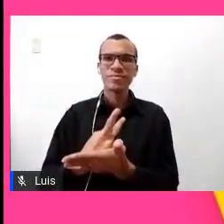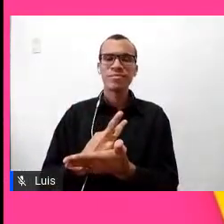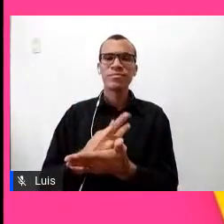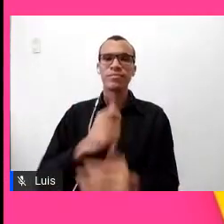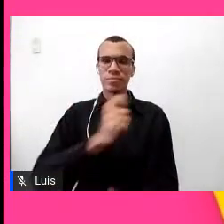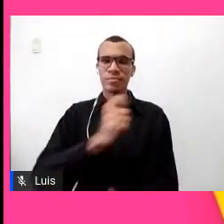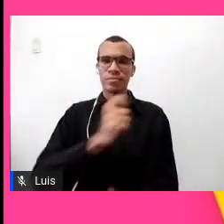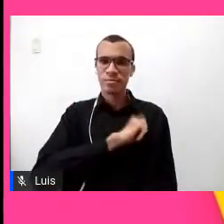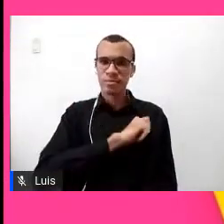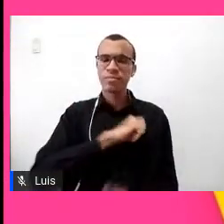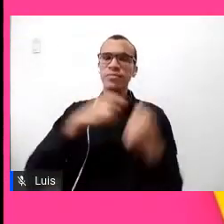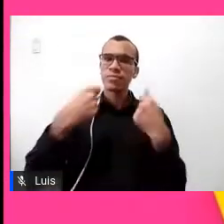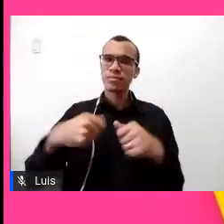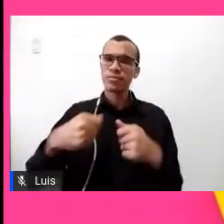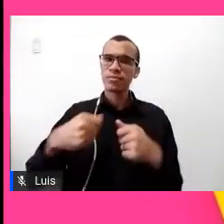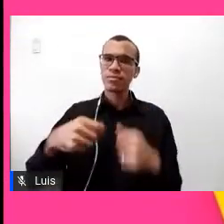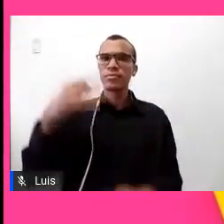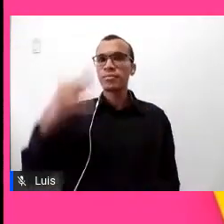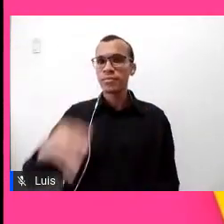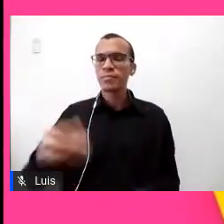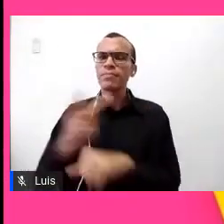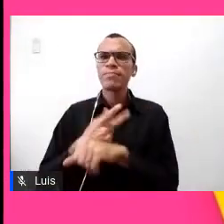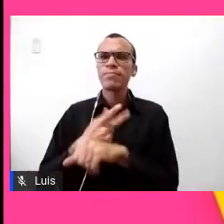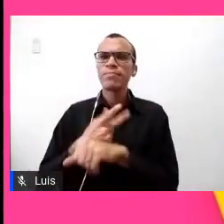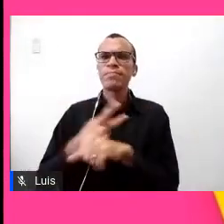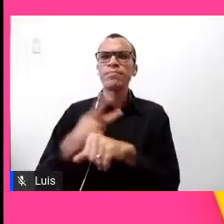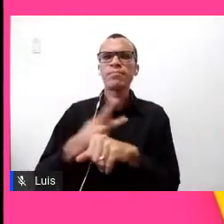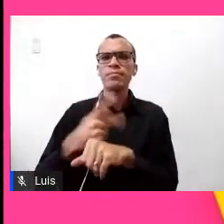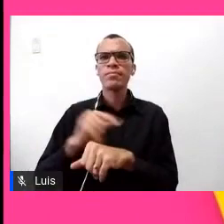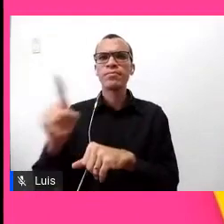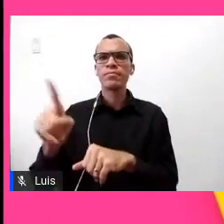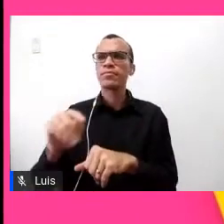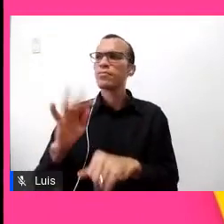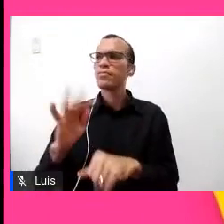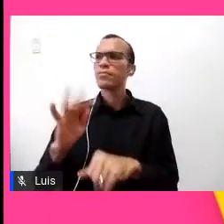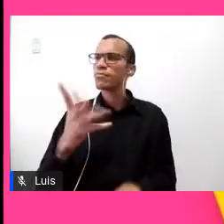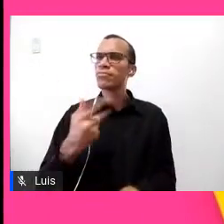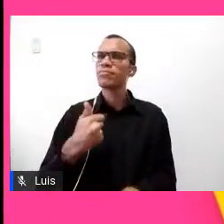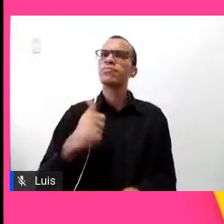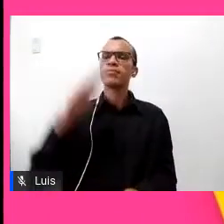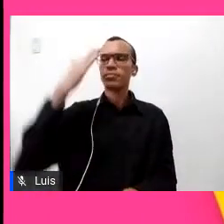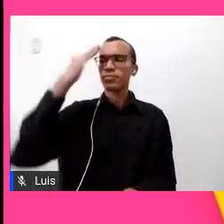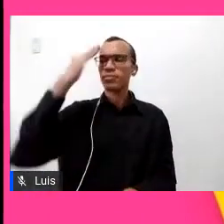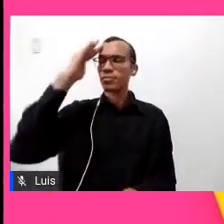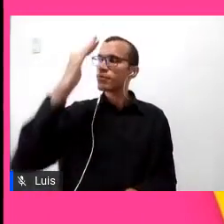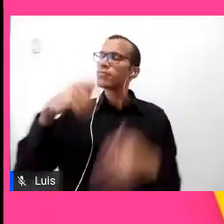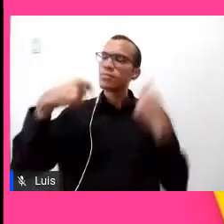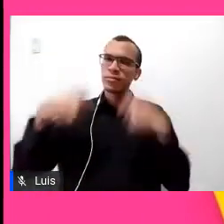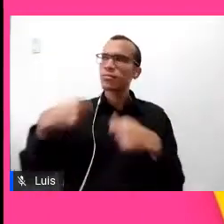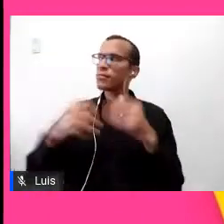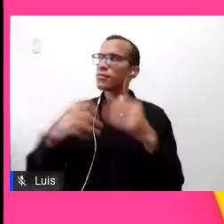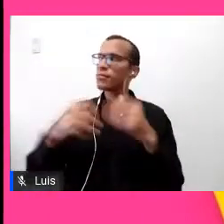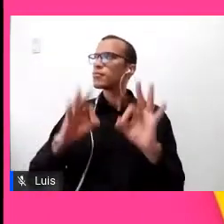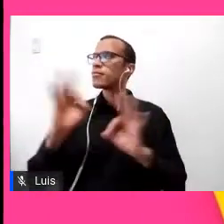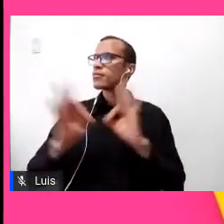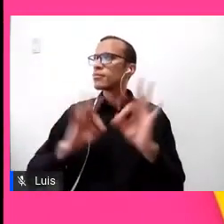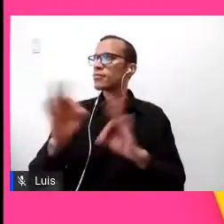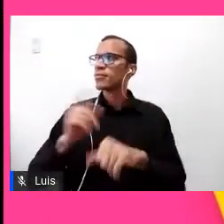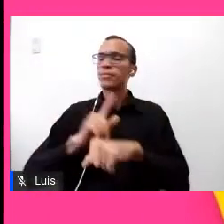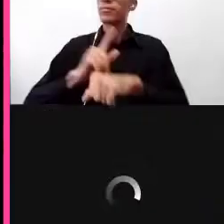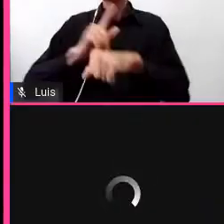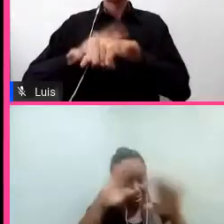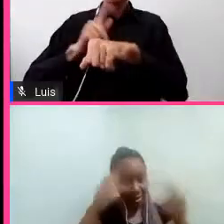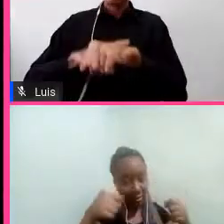ele procura, e aí o aluno vai desenvolvendo habilidades, como entender que ele precisa controlar o tempo que o